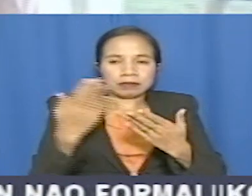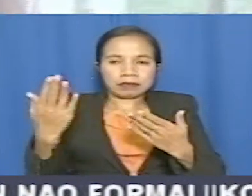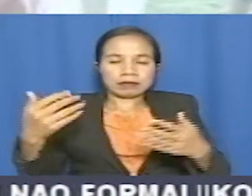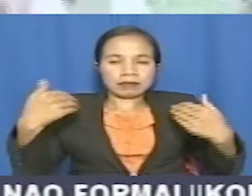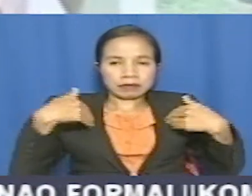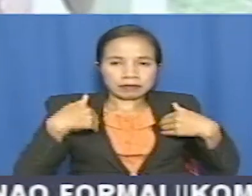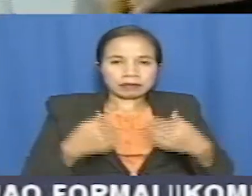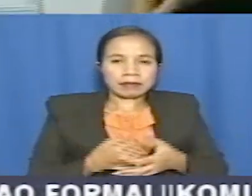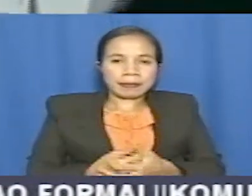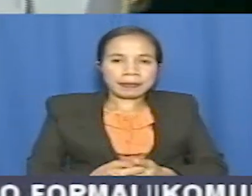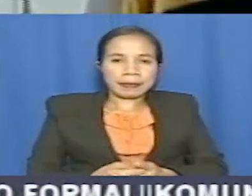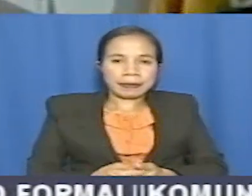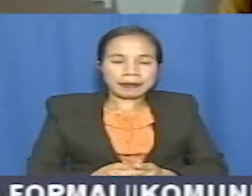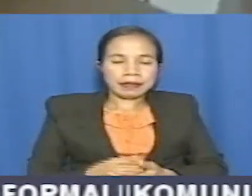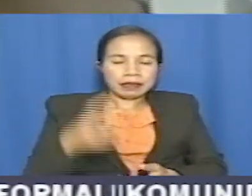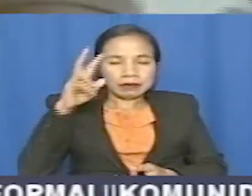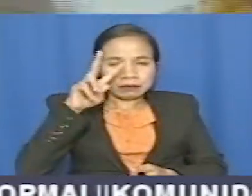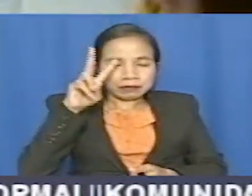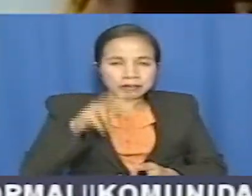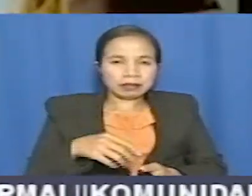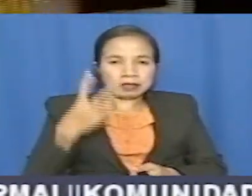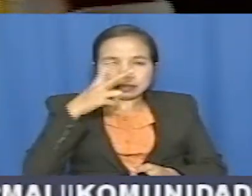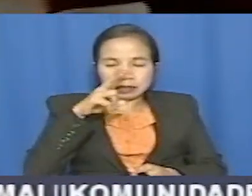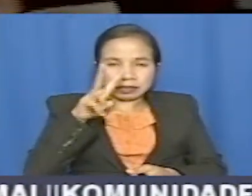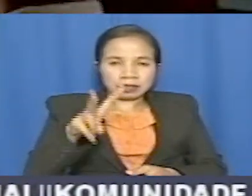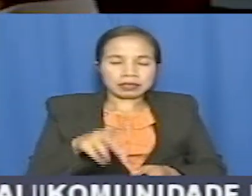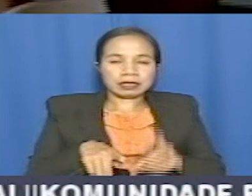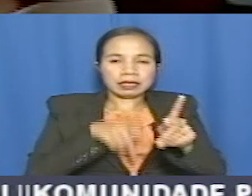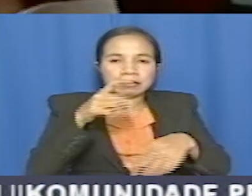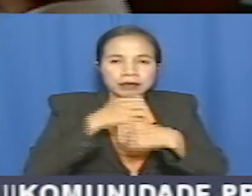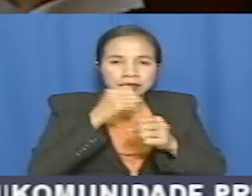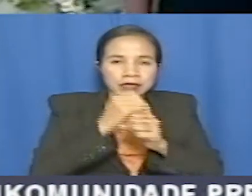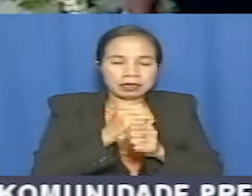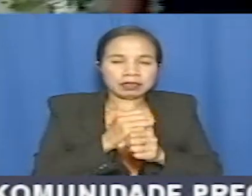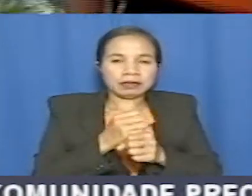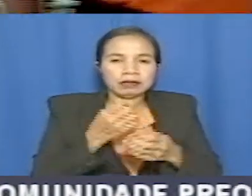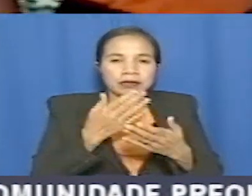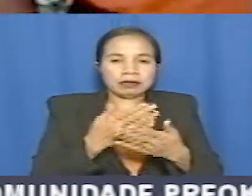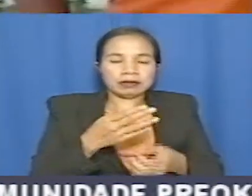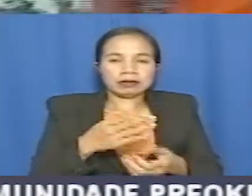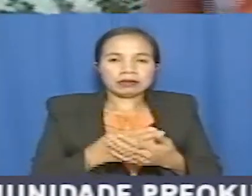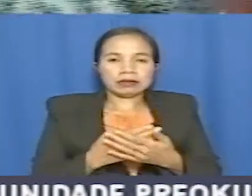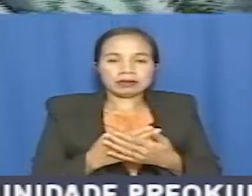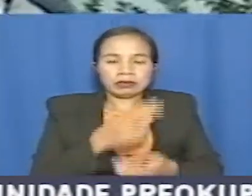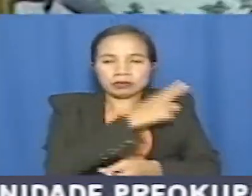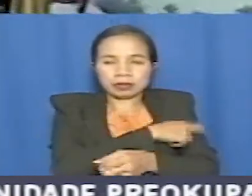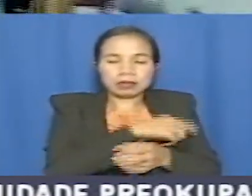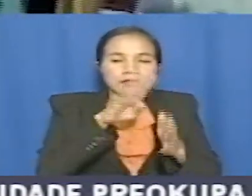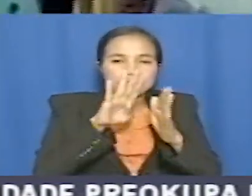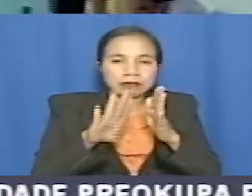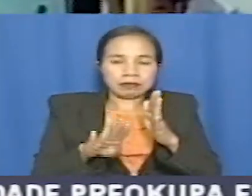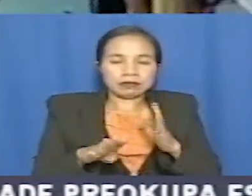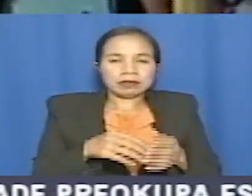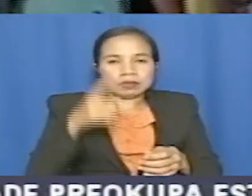BIA. Durante a fiscalização, nota, número de mahalo curativo e a facilidade de saúde Cira menos, também impacto de